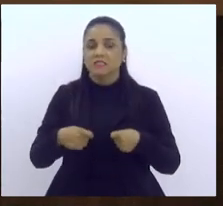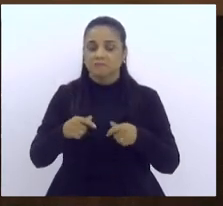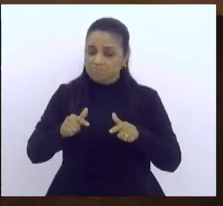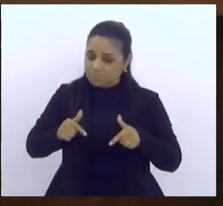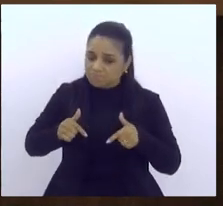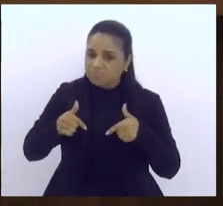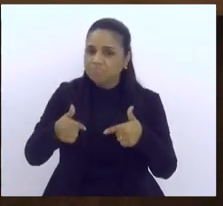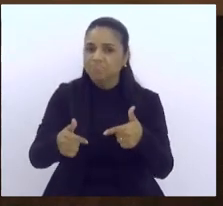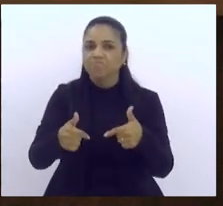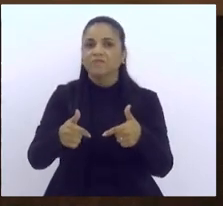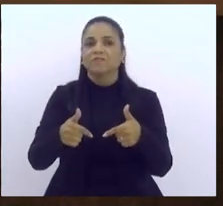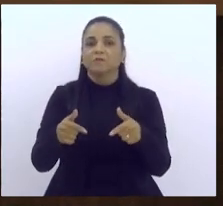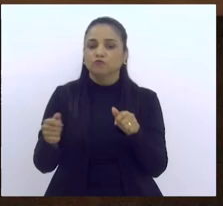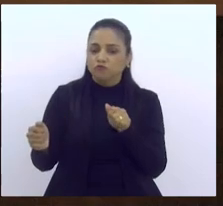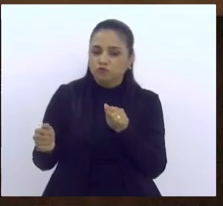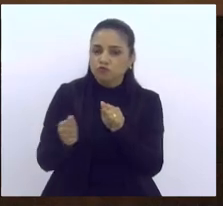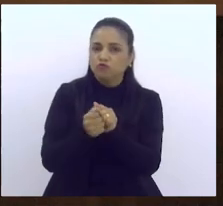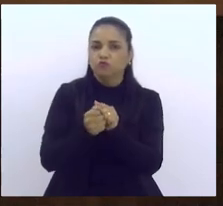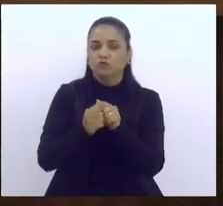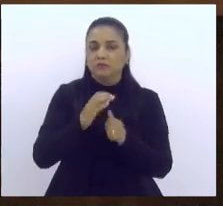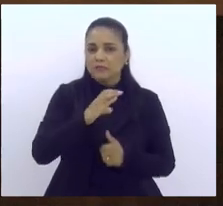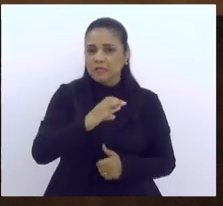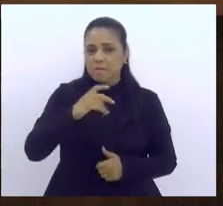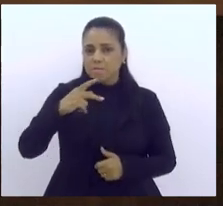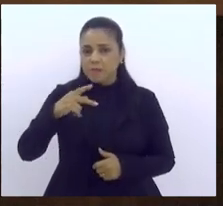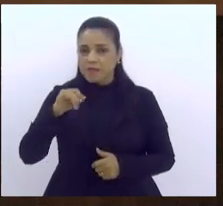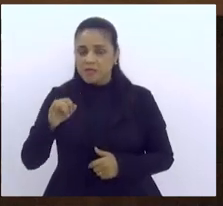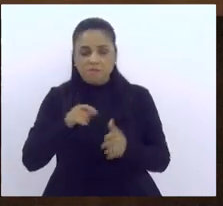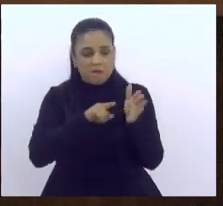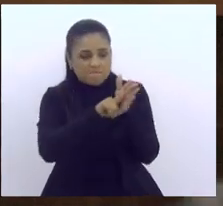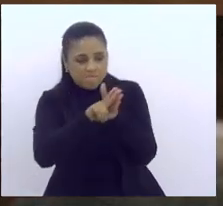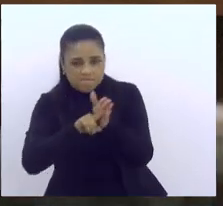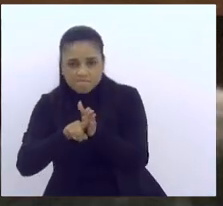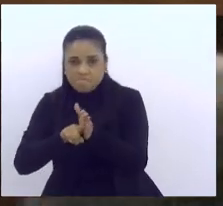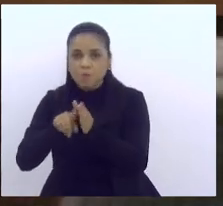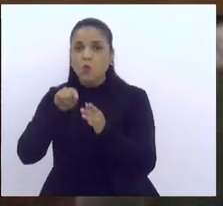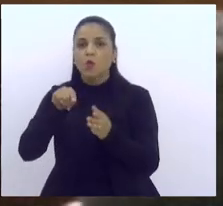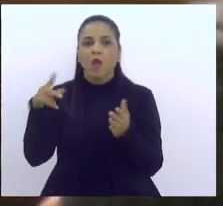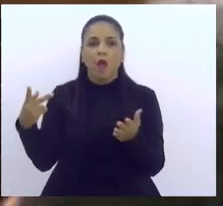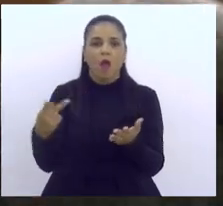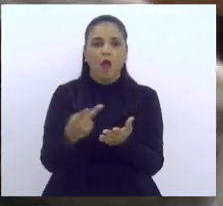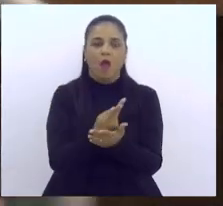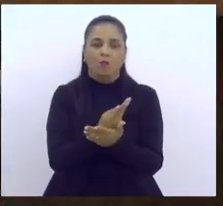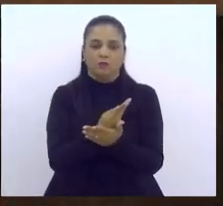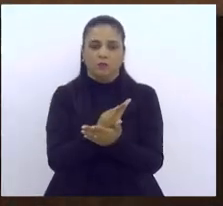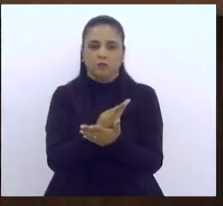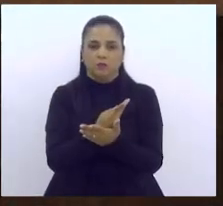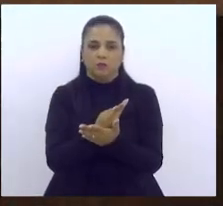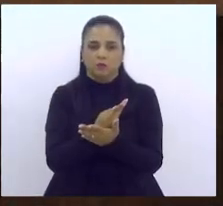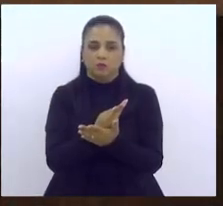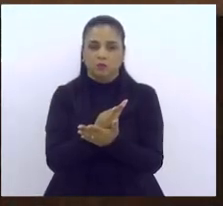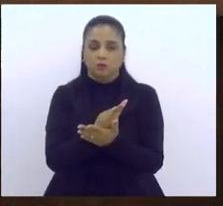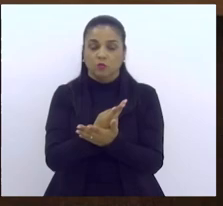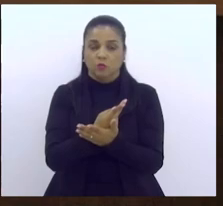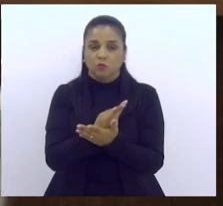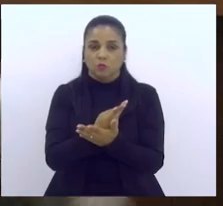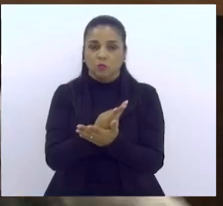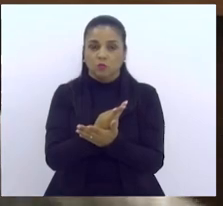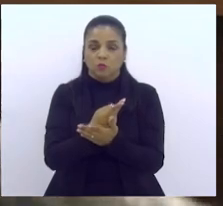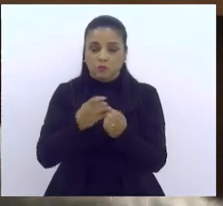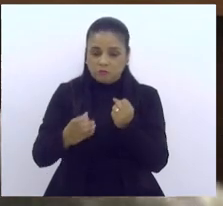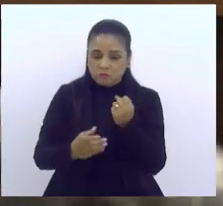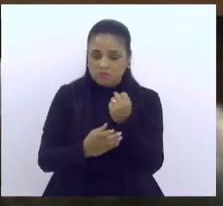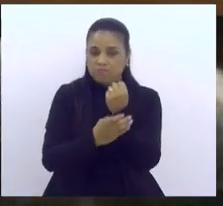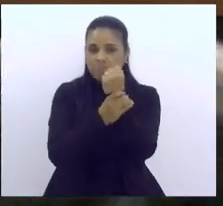fazer... Vamos fazer uma CPI para a gente apurar o que está acontecendo no submundo da